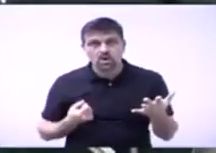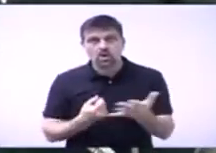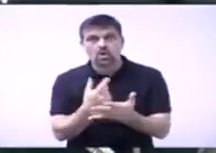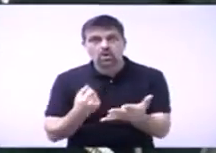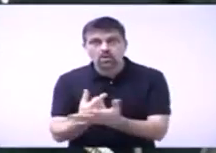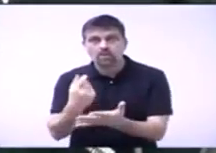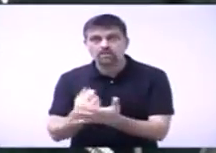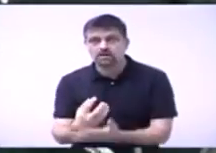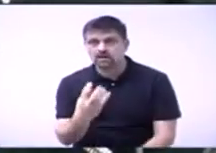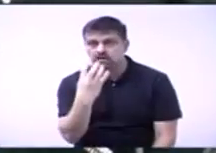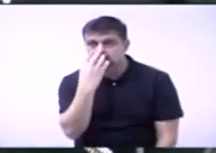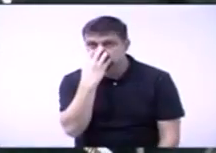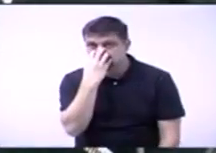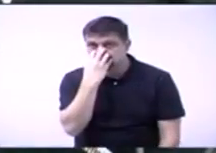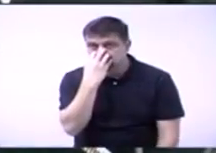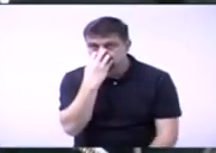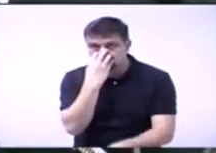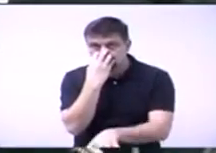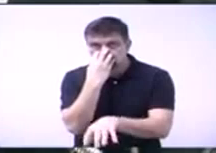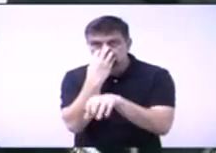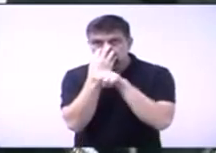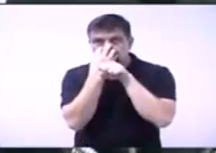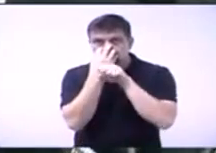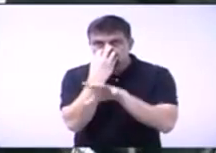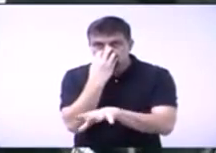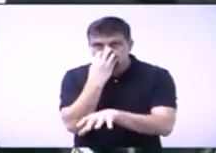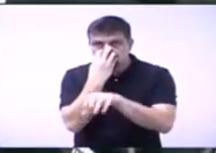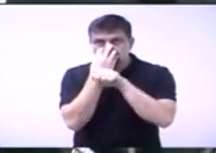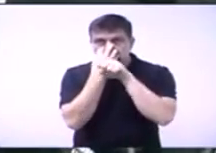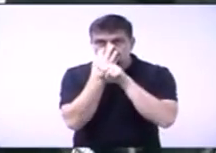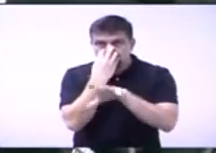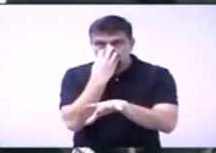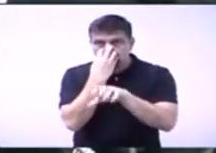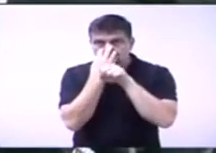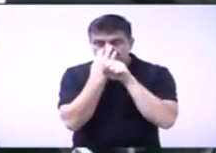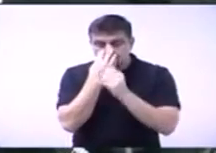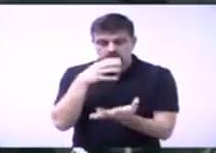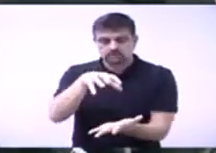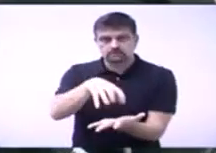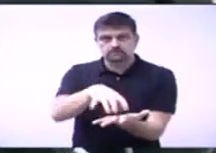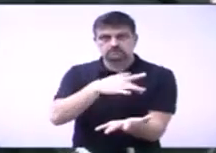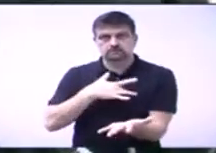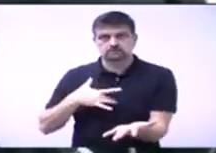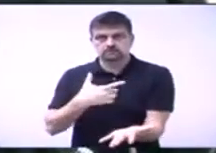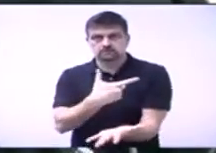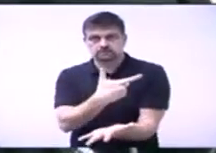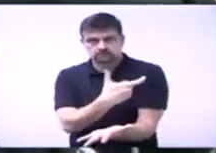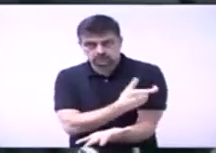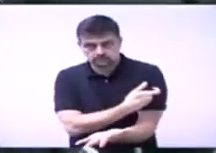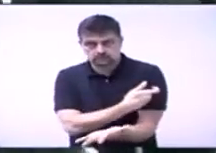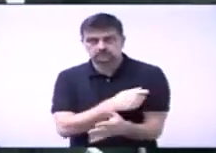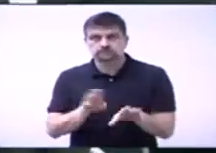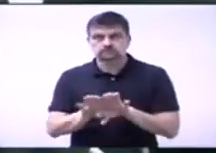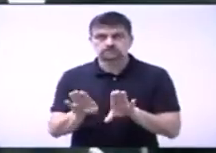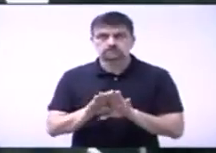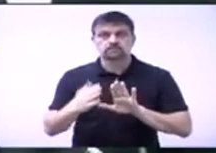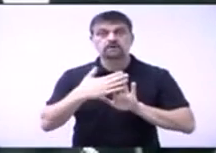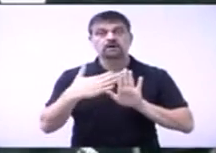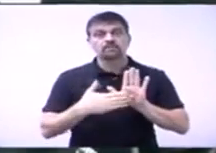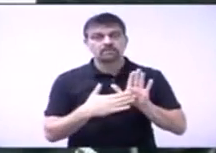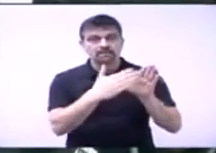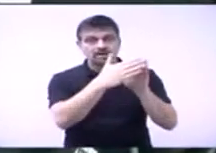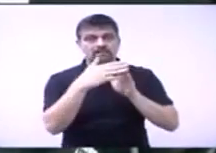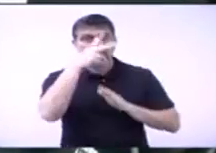de inalação para a Unidade Básica de Saúde. Também estou fazendo uma indicação propondo ao